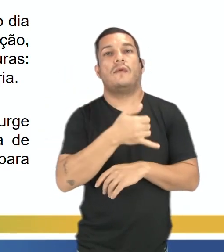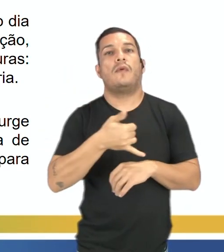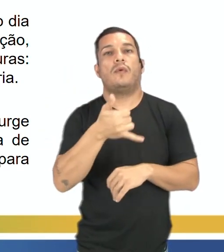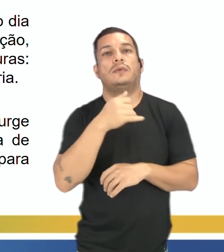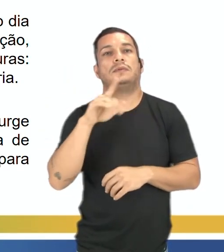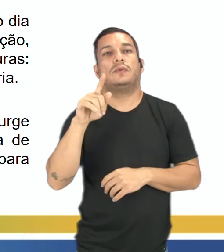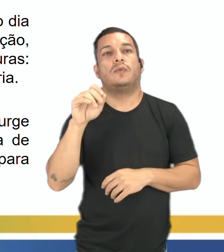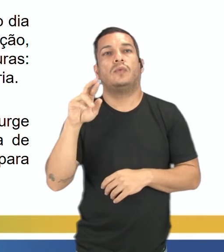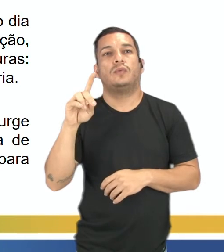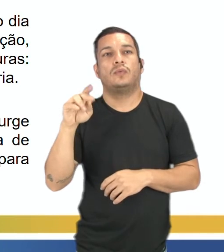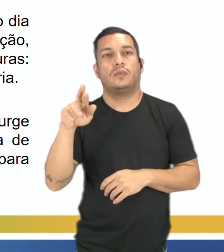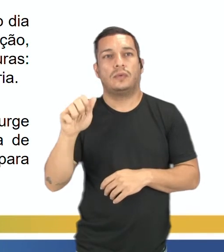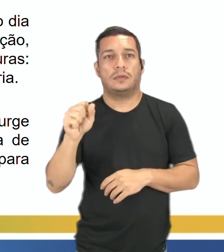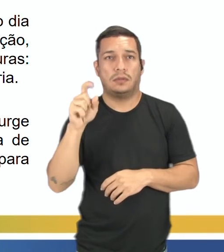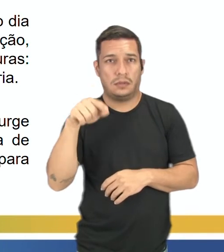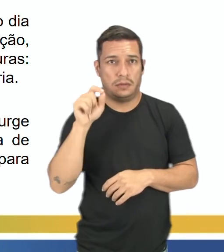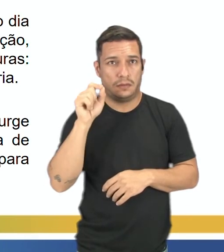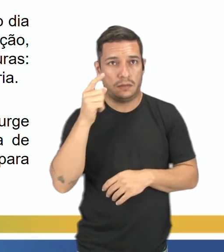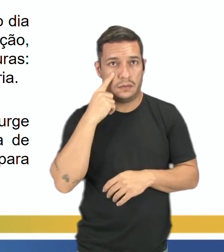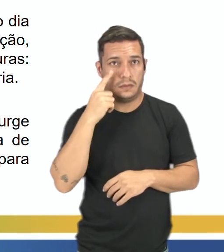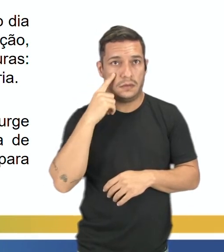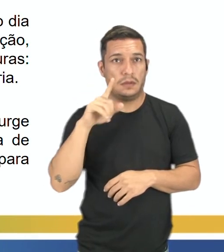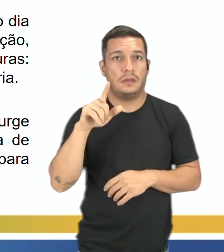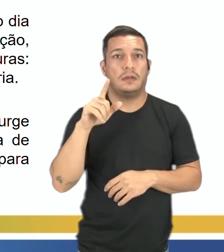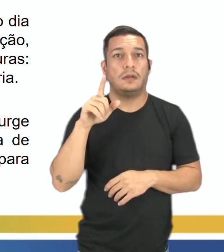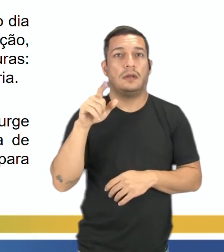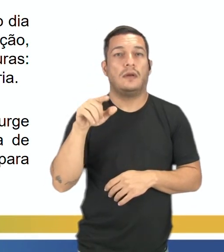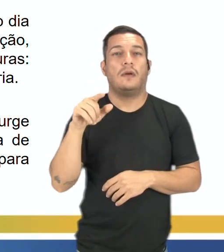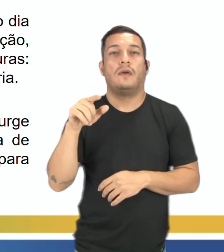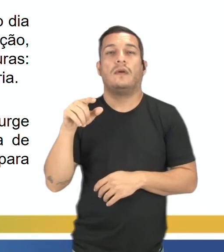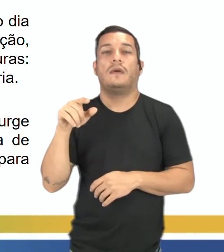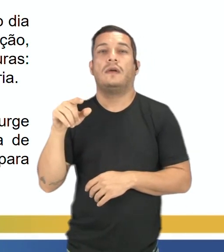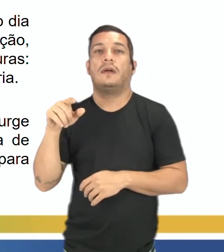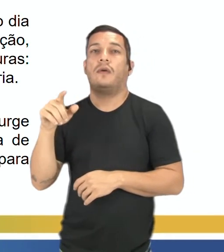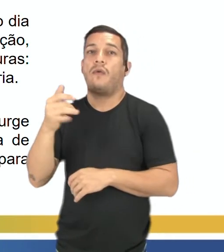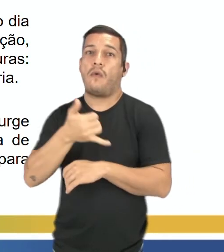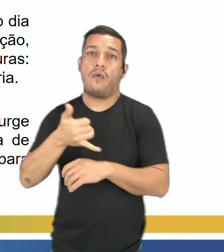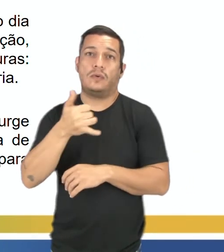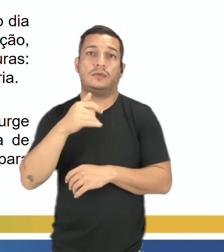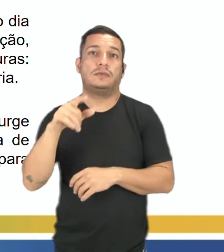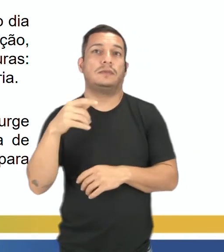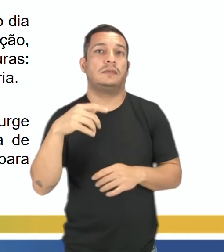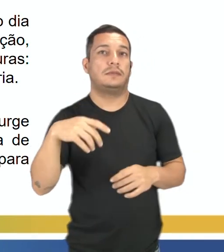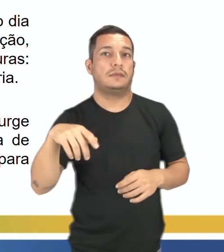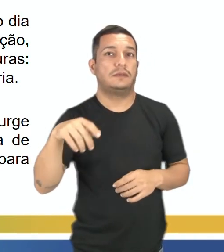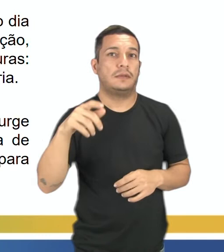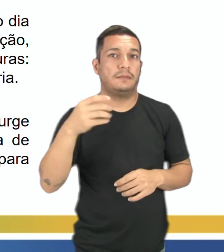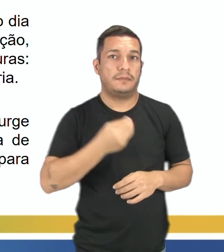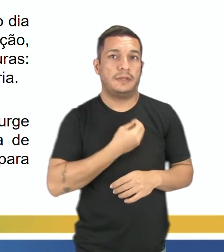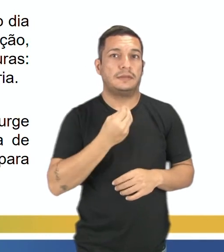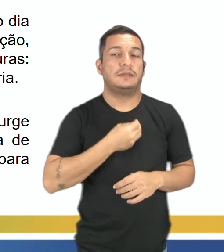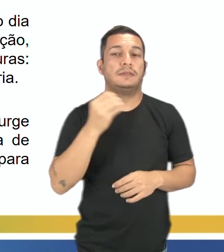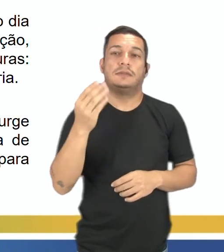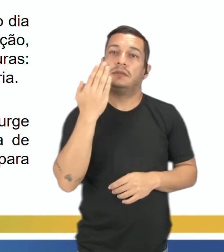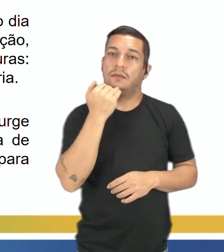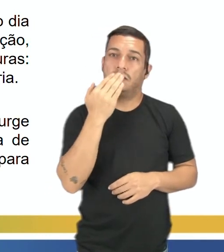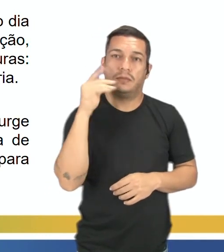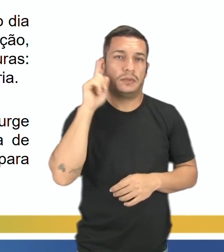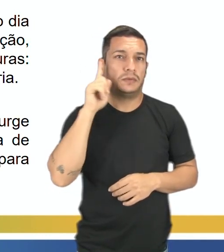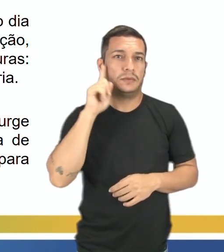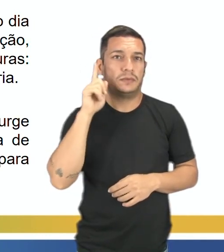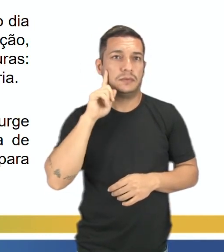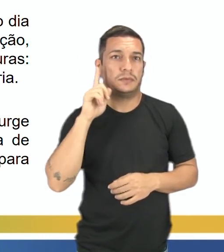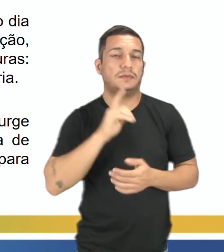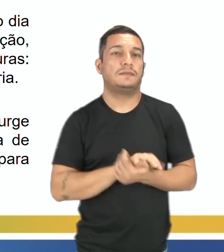de olhos e gordura da astros dos ácidos linoléico e oléico ou seja óleo de soja presente na refeição